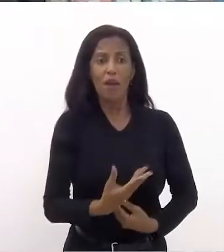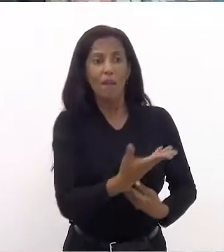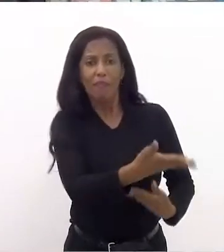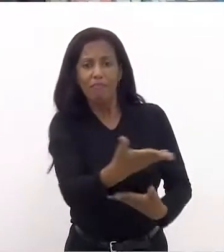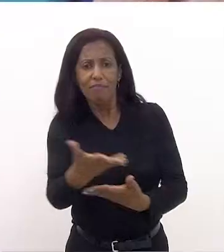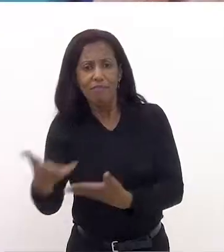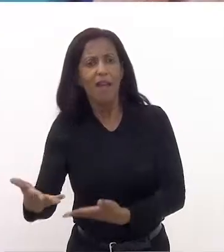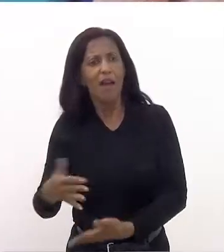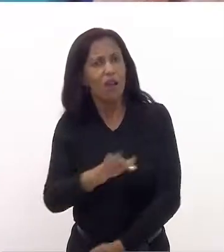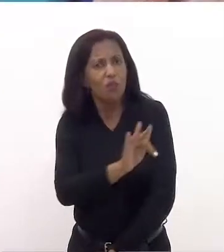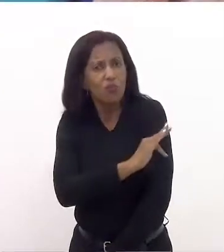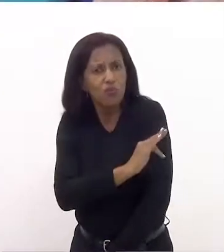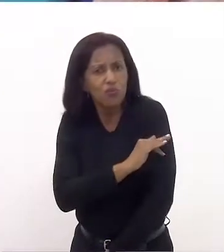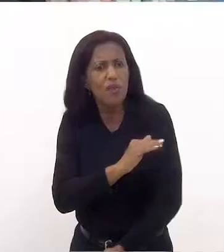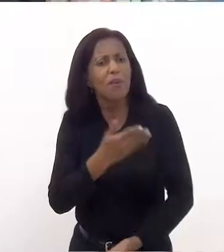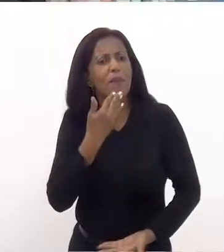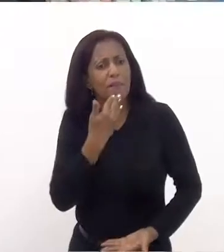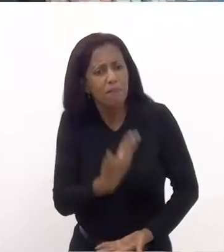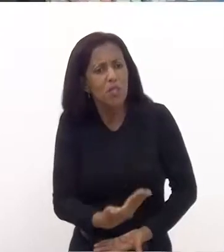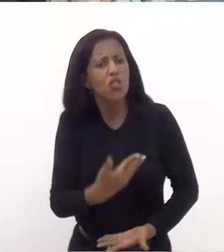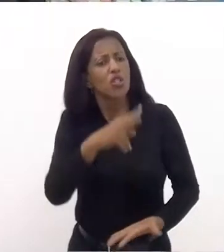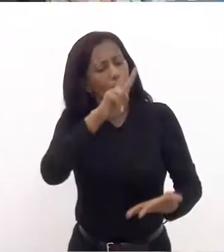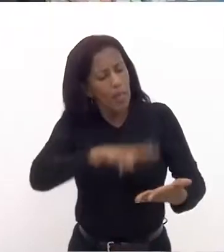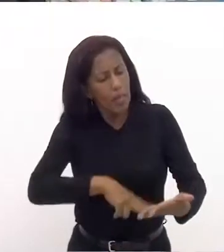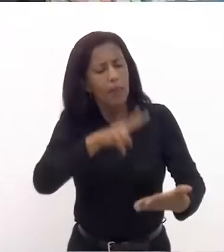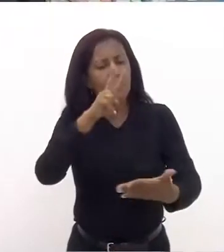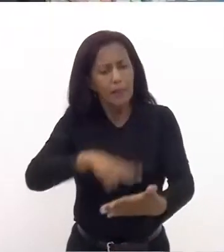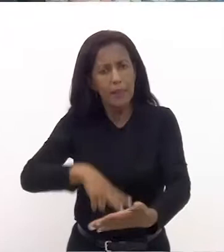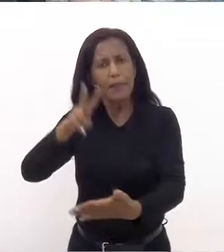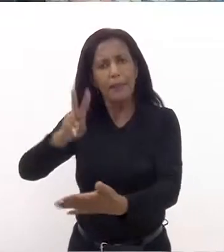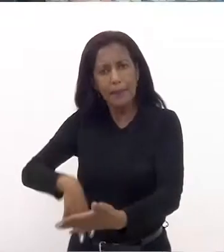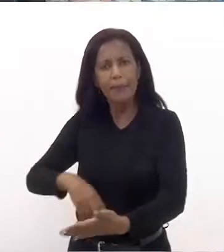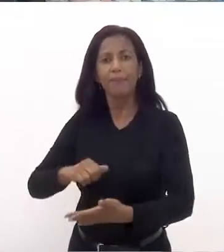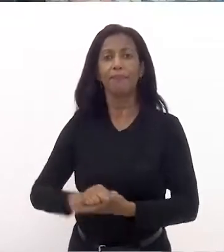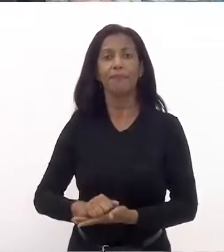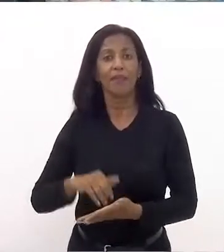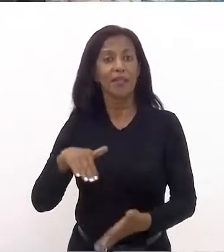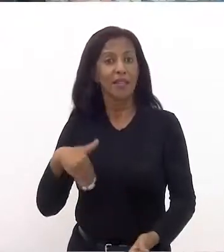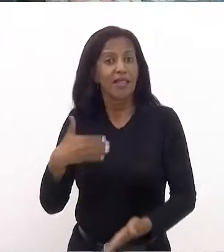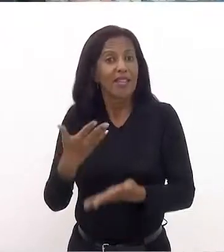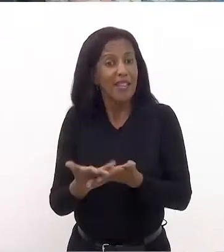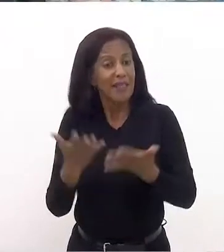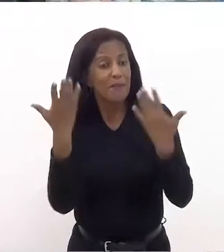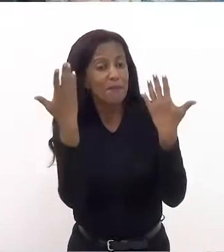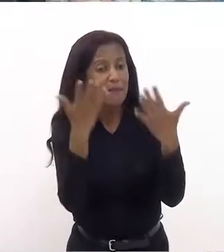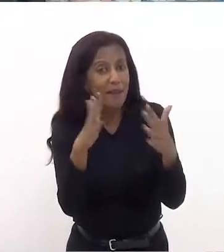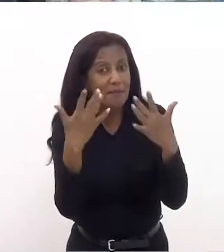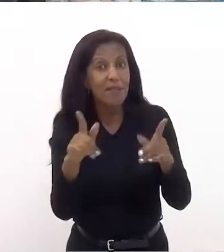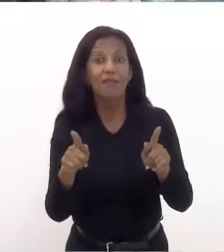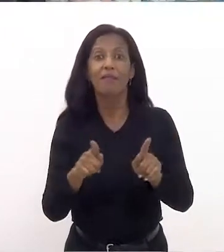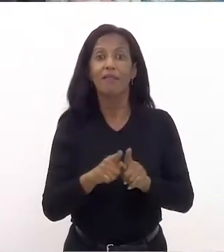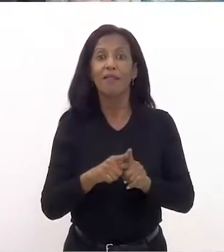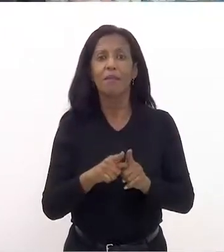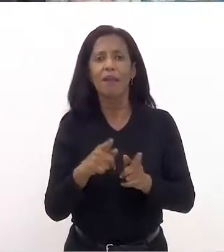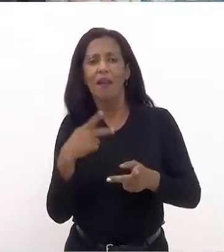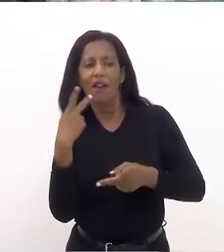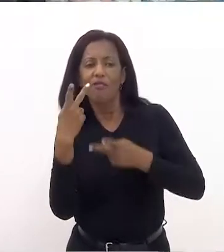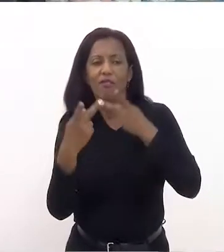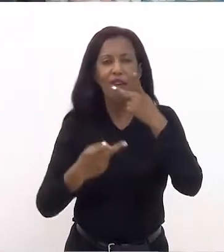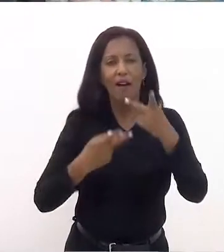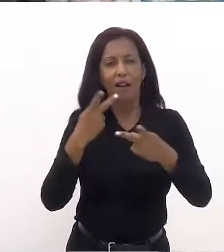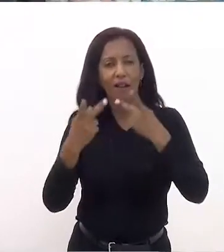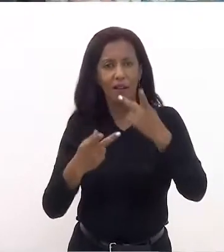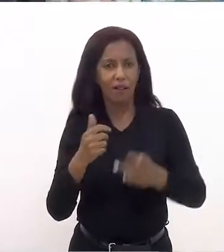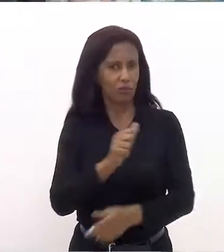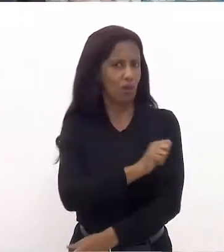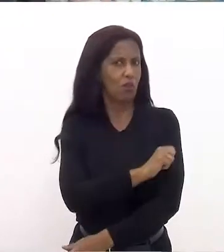no curso primário, pedir o aluno que leia. E até elogiar a dicção do